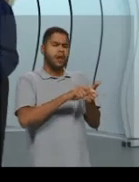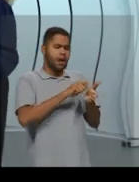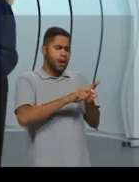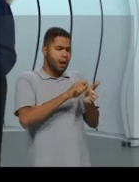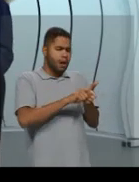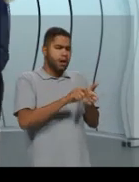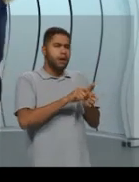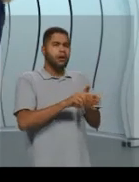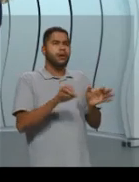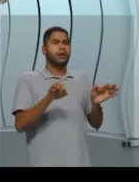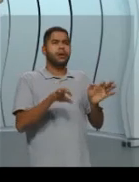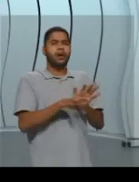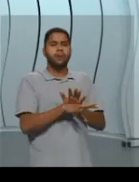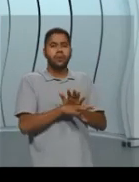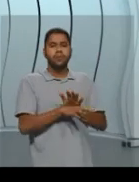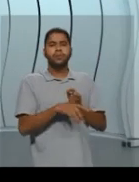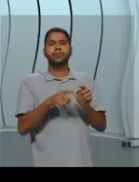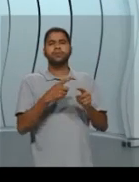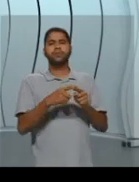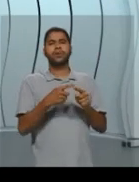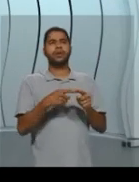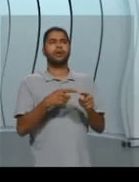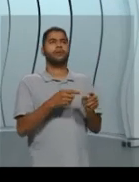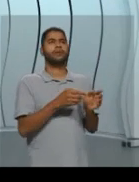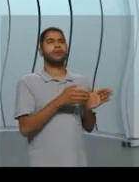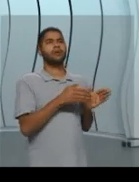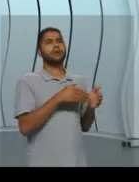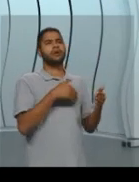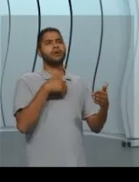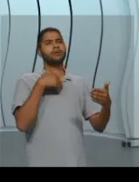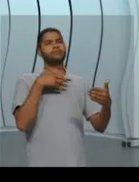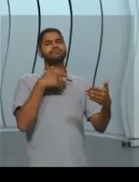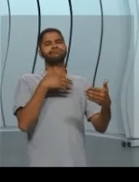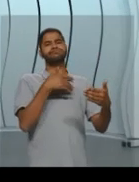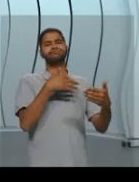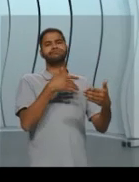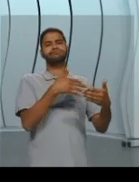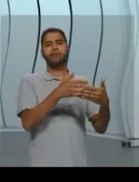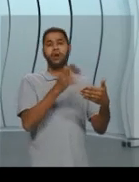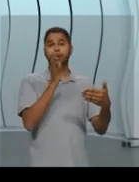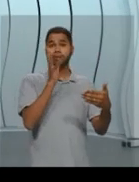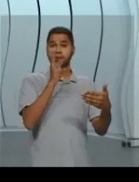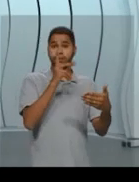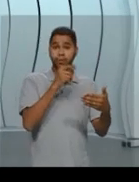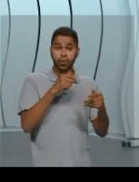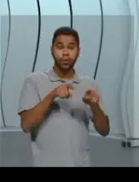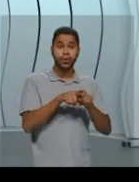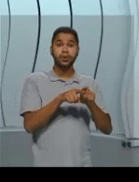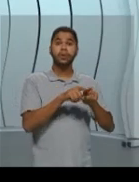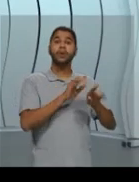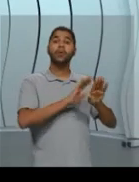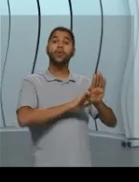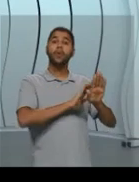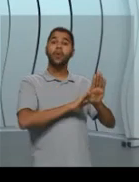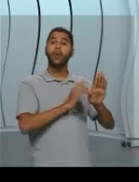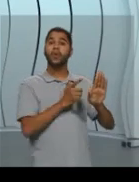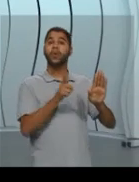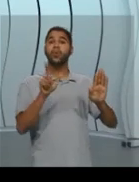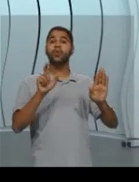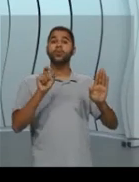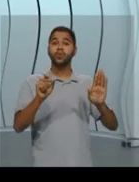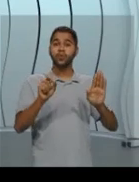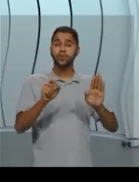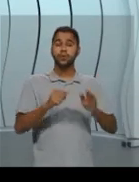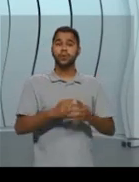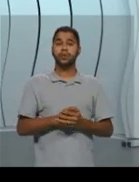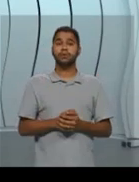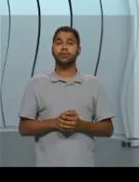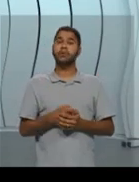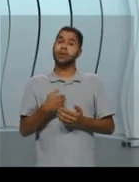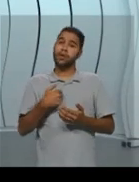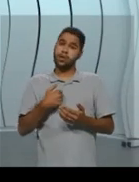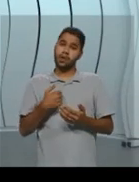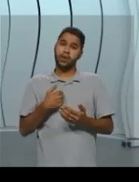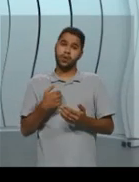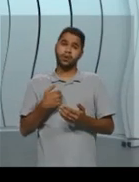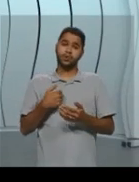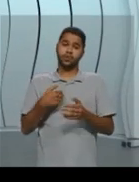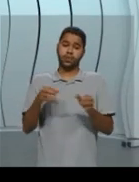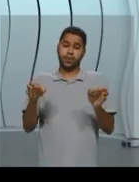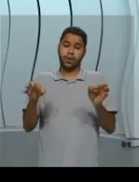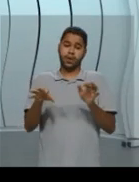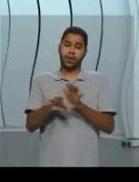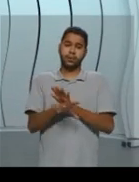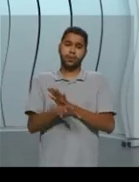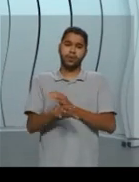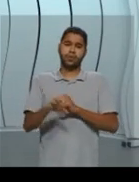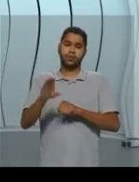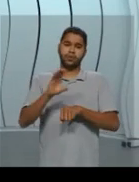que demorou algum tempo para terminar, mas eu tenho uma outra informação implícita, que é, estou terminando o